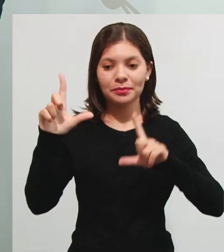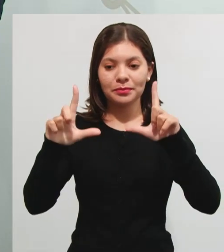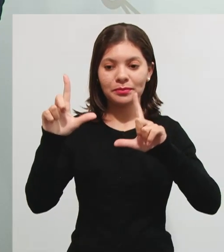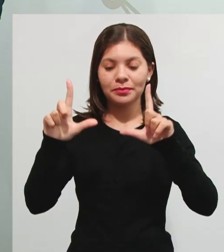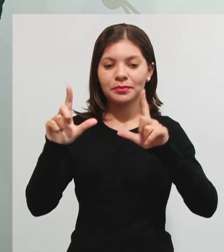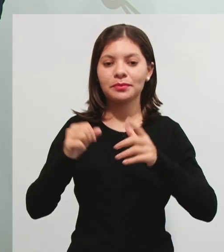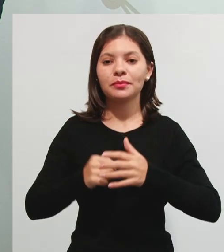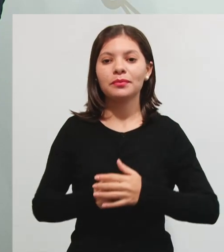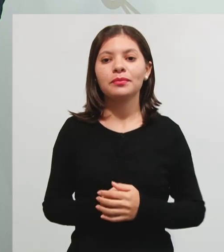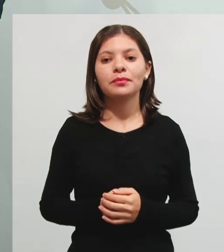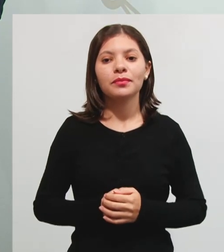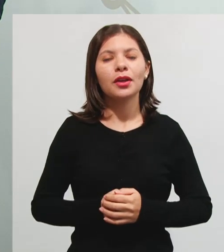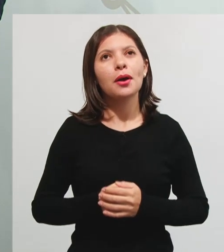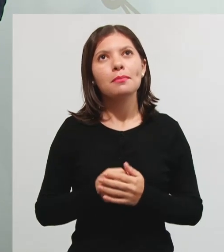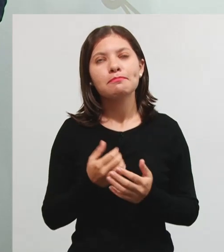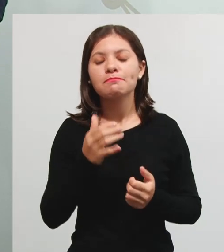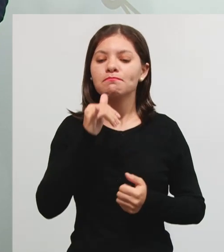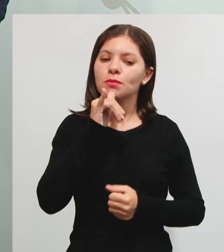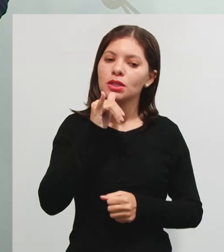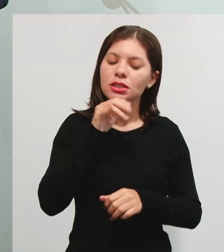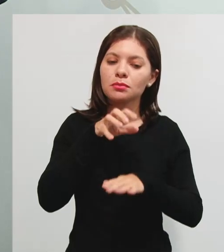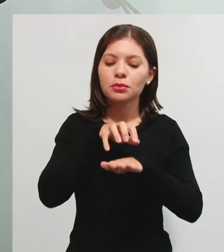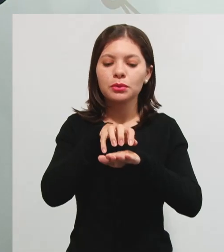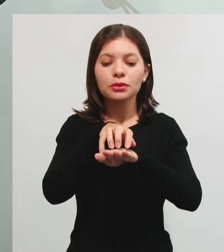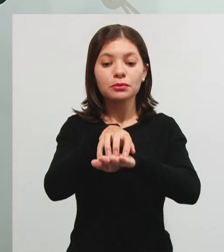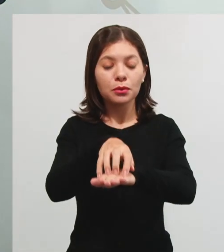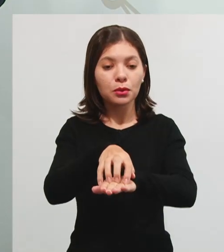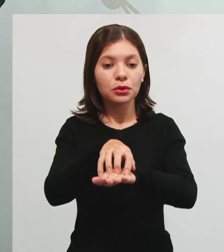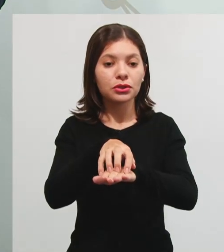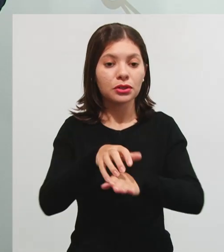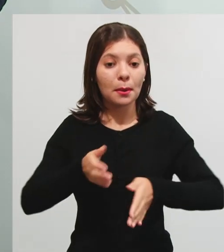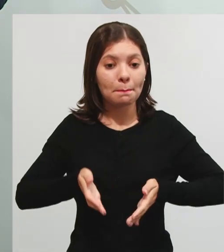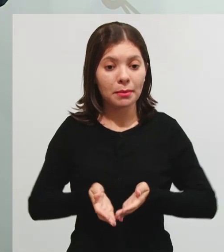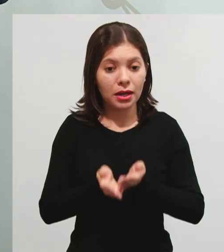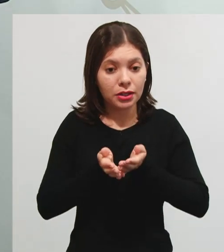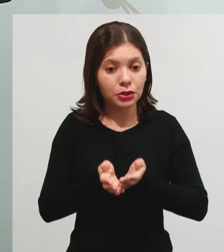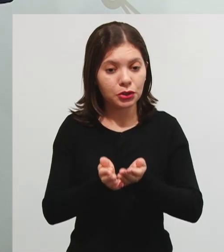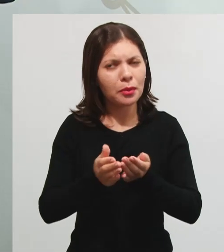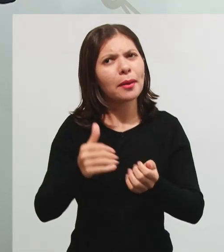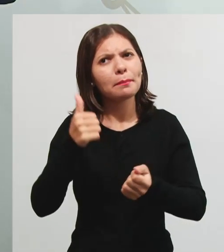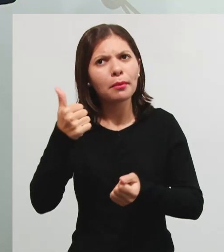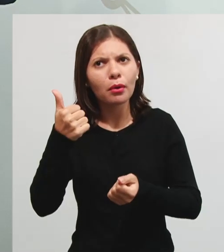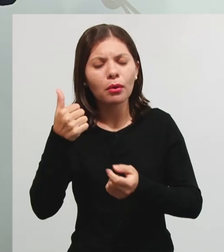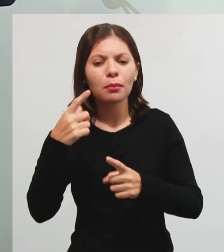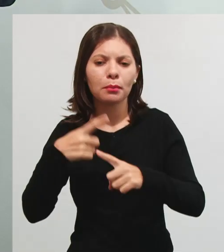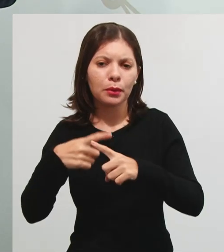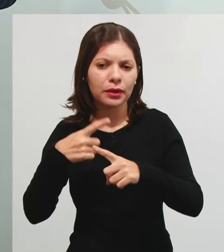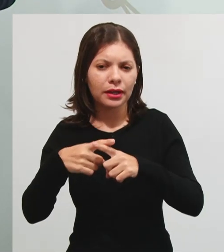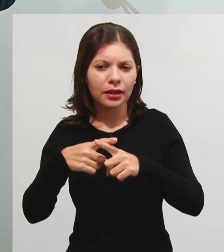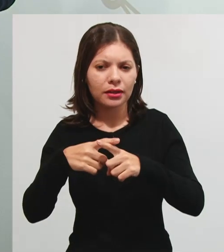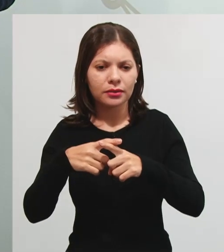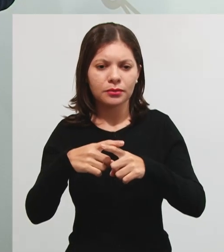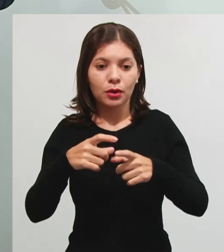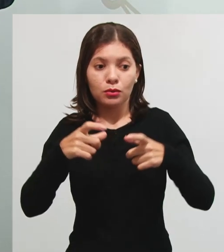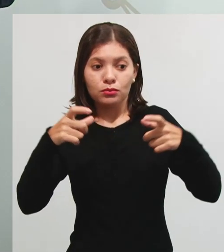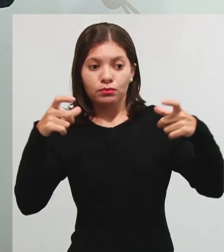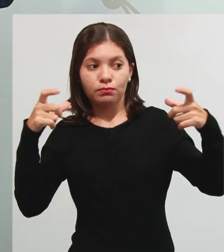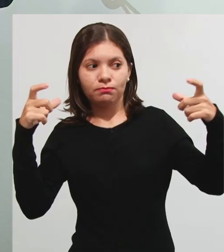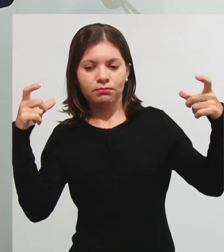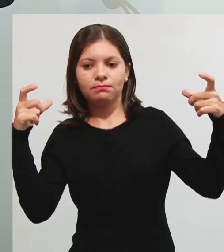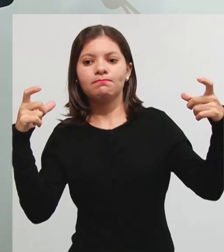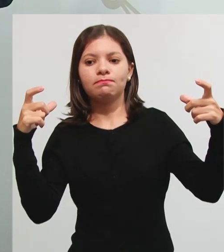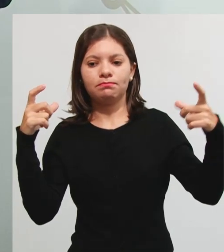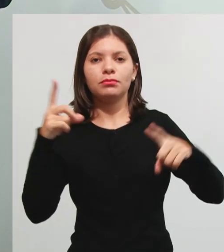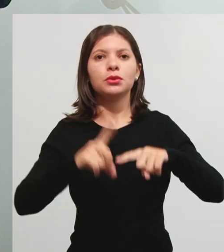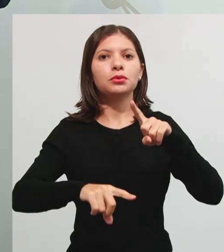transporte marítimo, por exemplo, ele tem umas vantagens que ele permite que você carregue grande volume de carga.